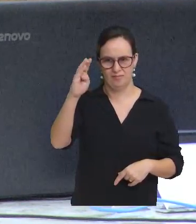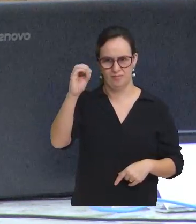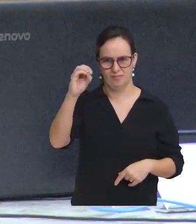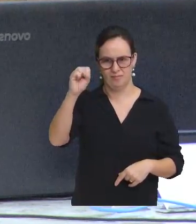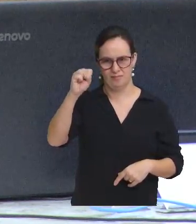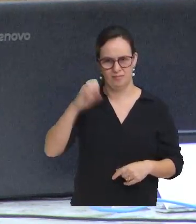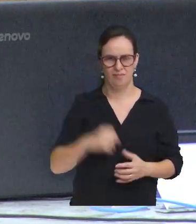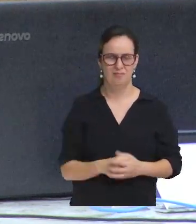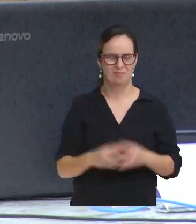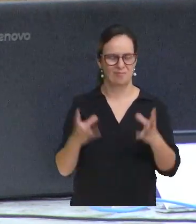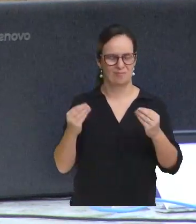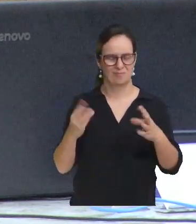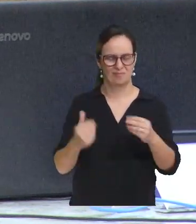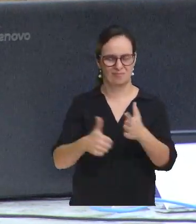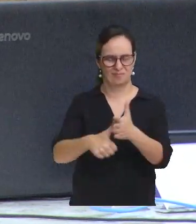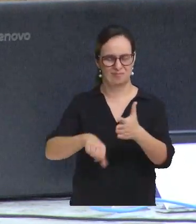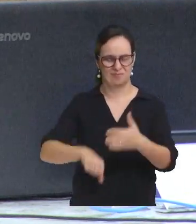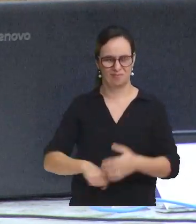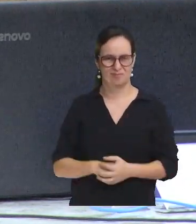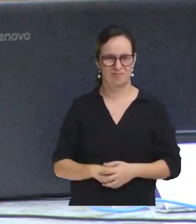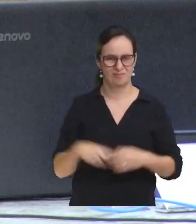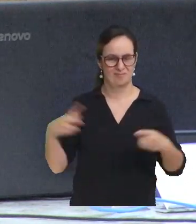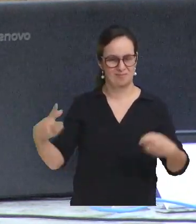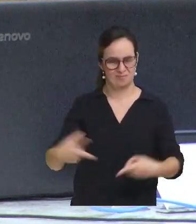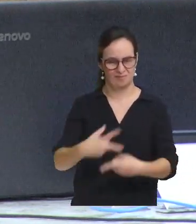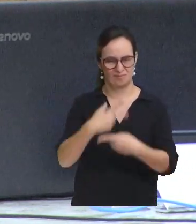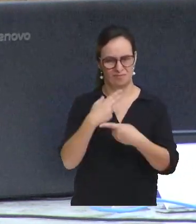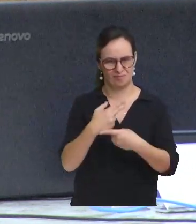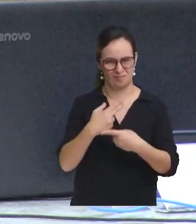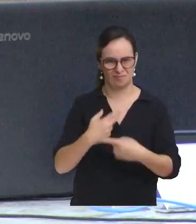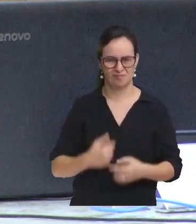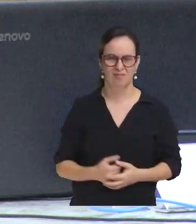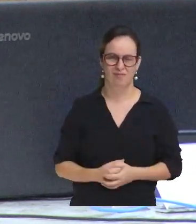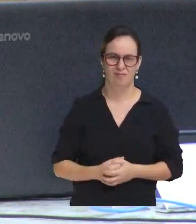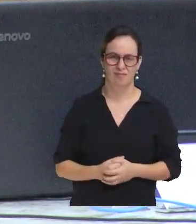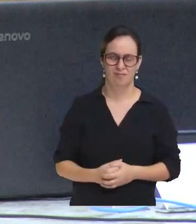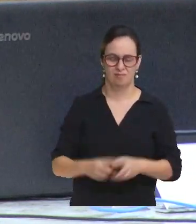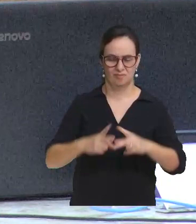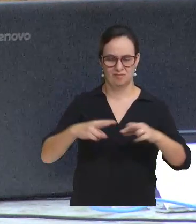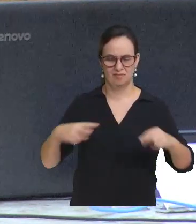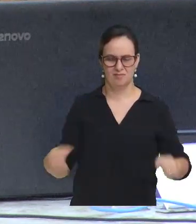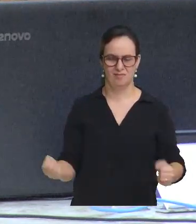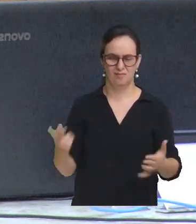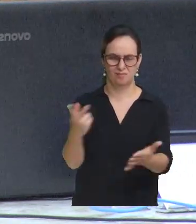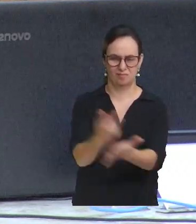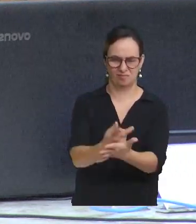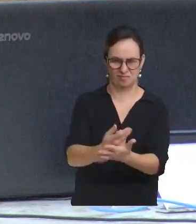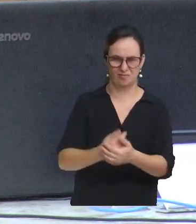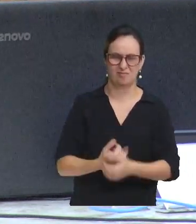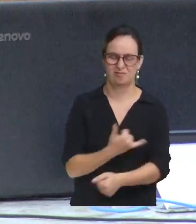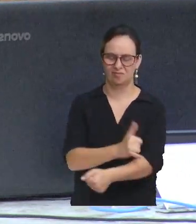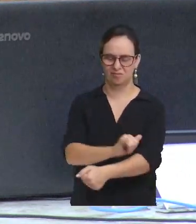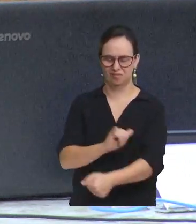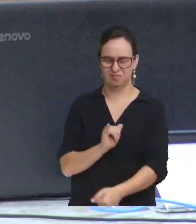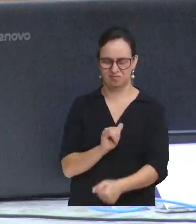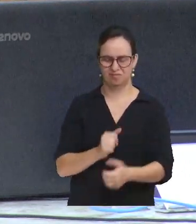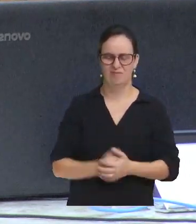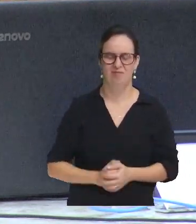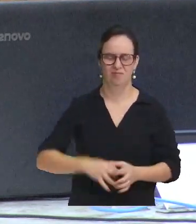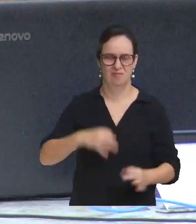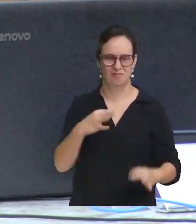as nulidades, de tanto ver prosperar a desonra, de tanto ver crescer a injustiça, de tanto